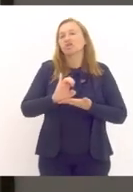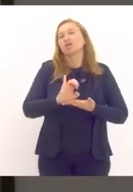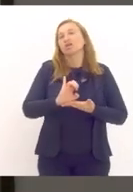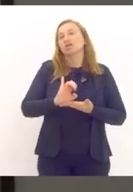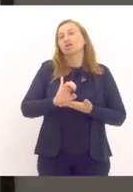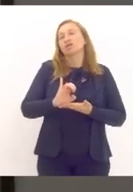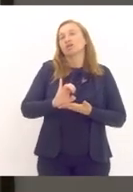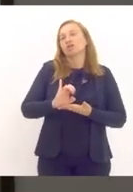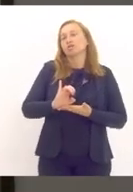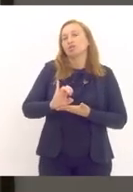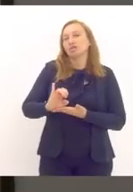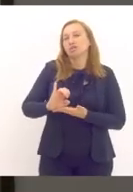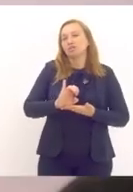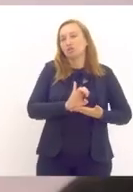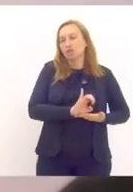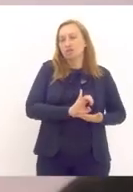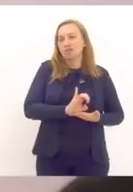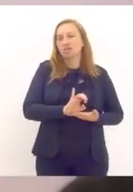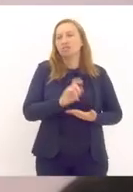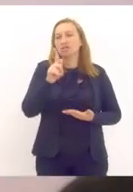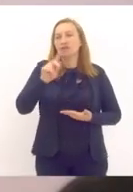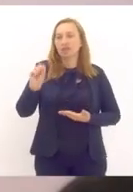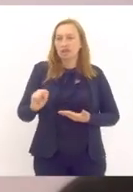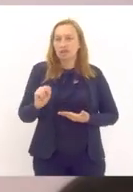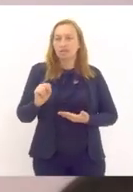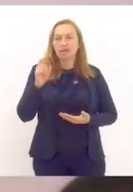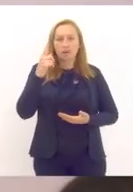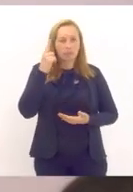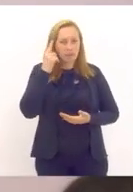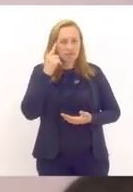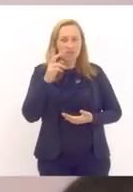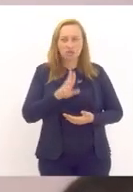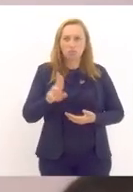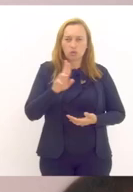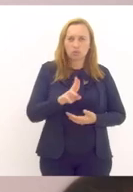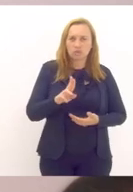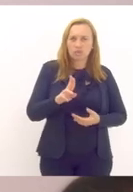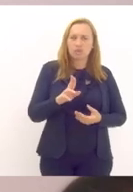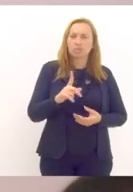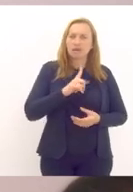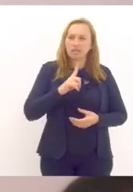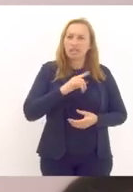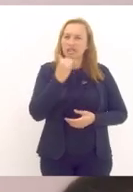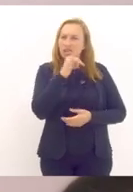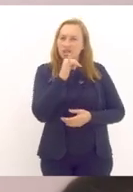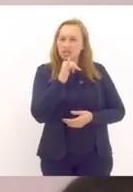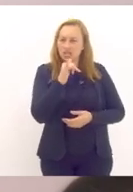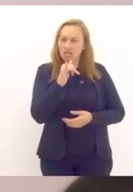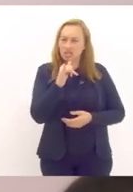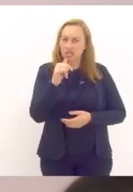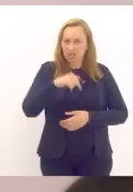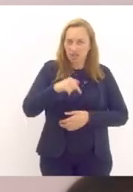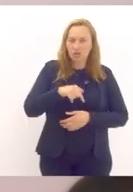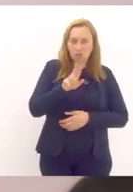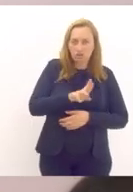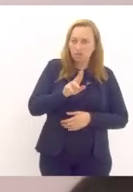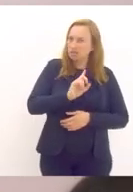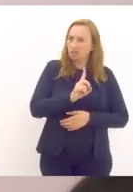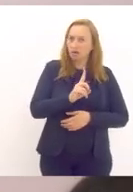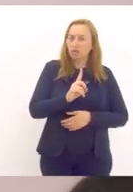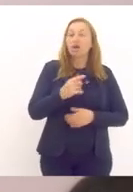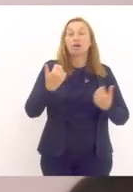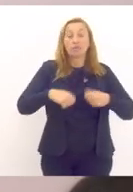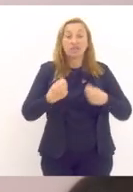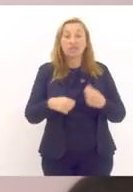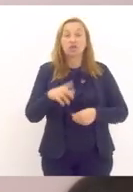pessoas imaginam que a gente usa o gás da nossa bacia aqui do pré-sal para gerar energia. Não, a gente usa GLP, a gente precisa de uma cota fixa